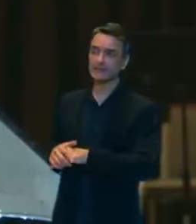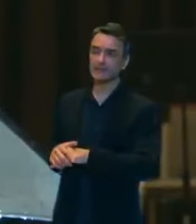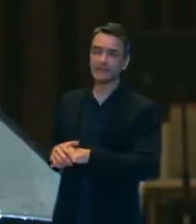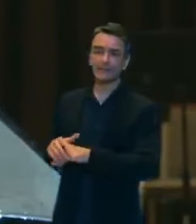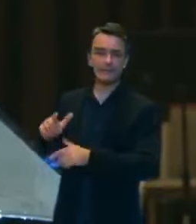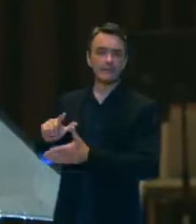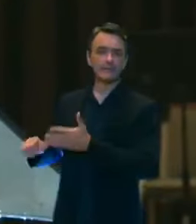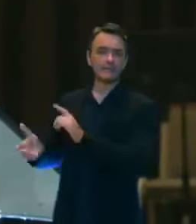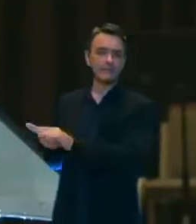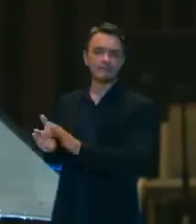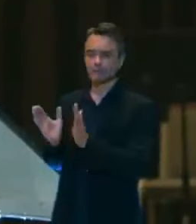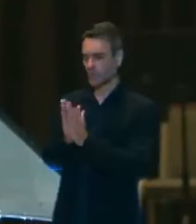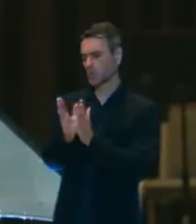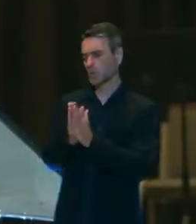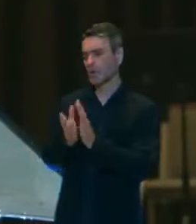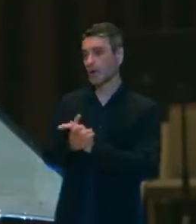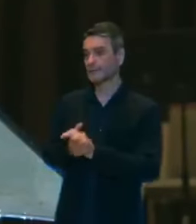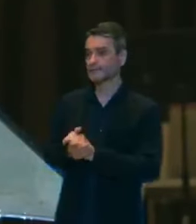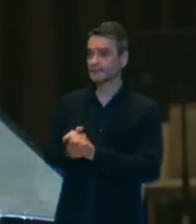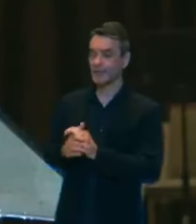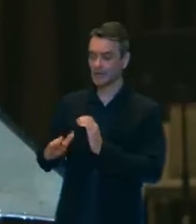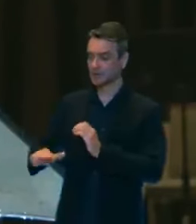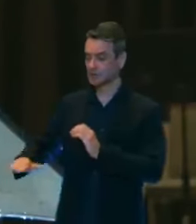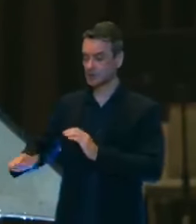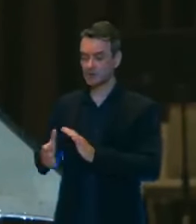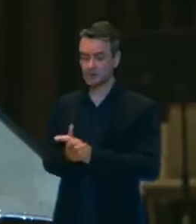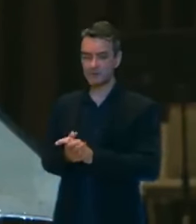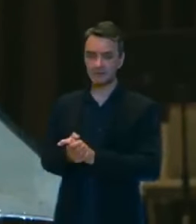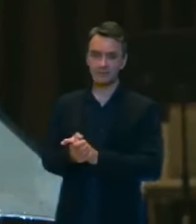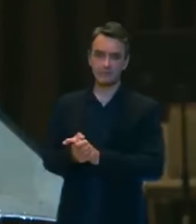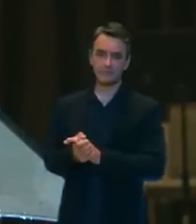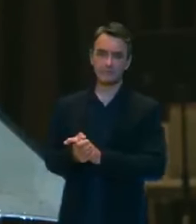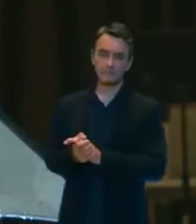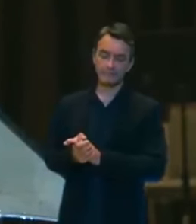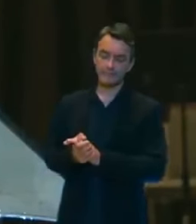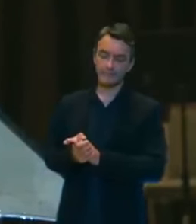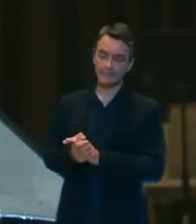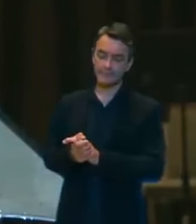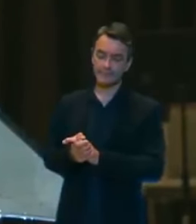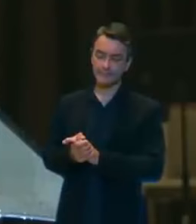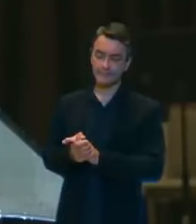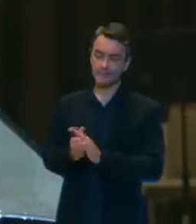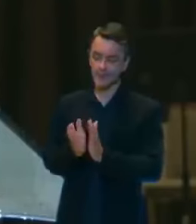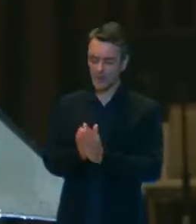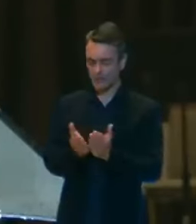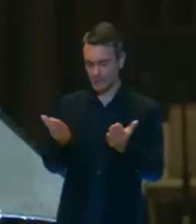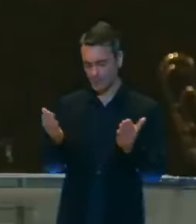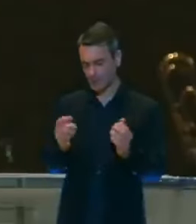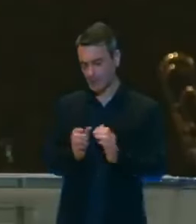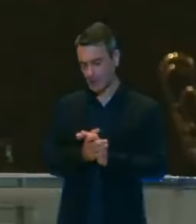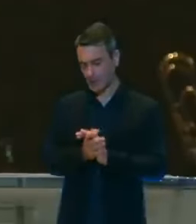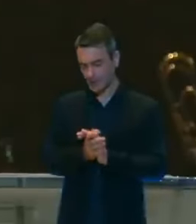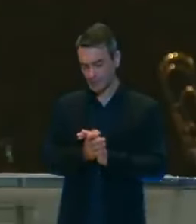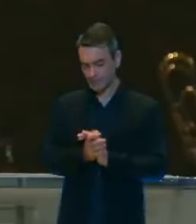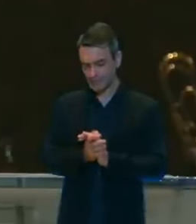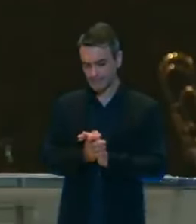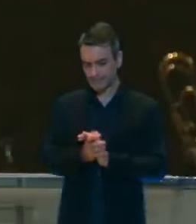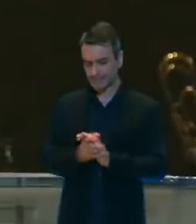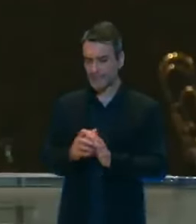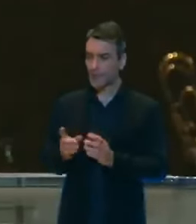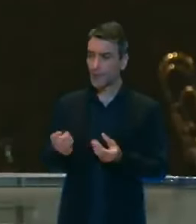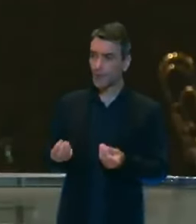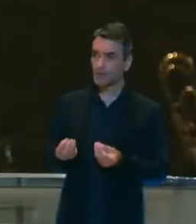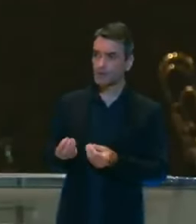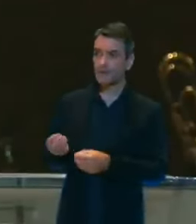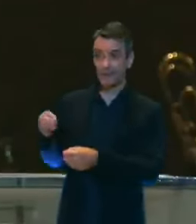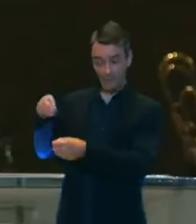As crianças pequenas, aquela correria aí. Naquele dia, quando eu estava fazendo um devocional, Deus falou para mim, hoje você vai dar uma oferta